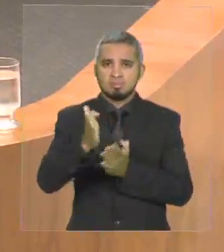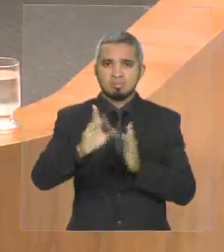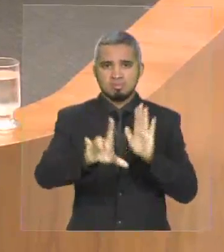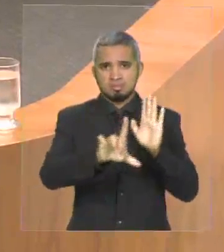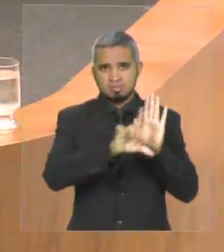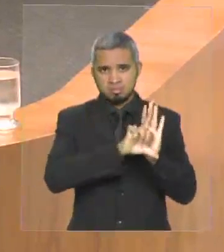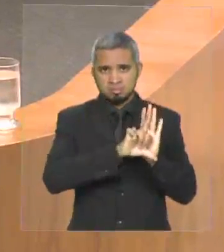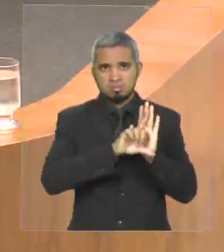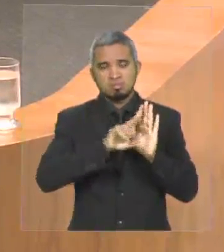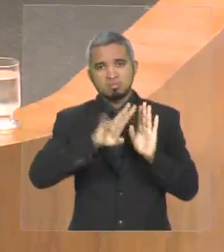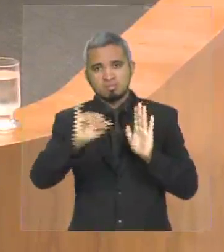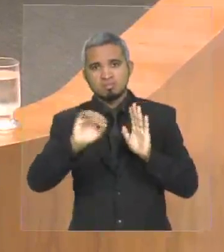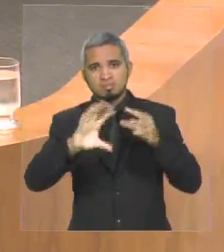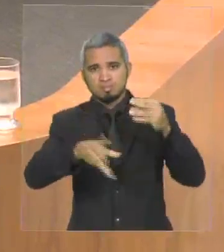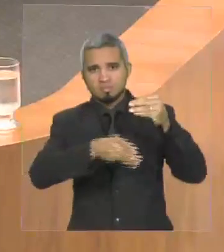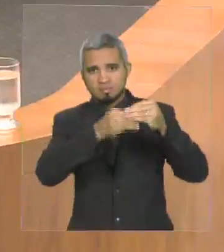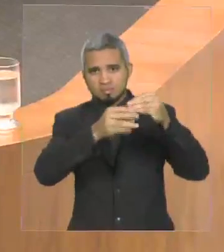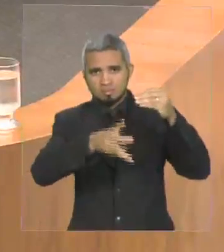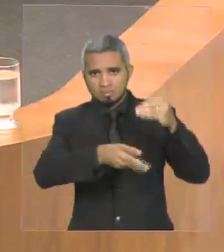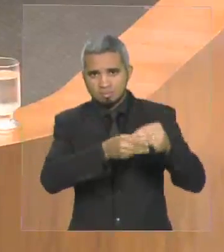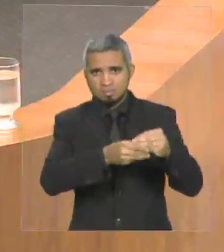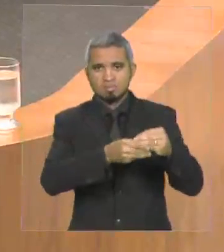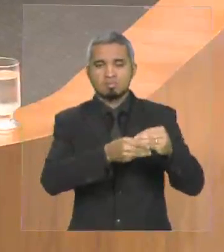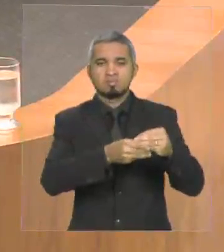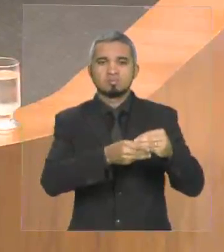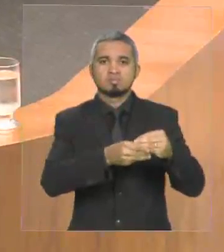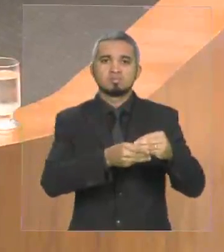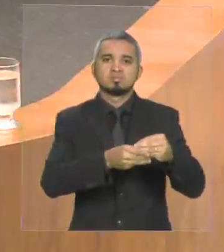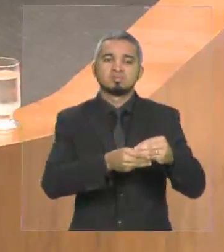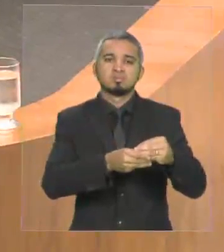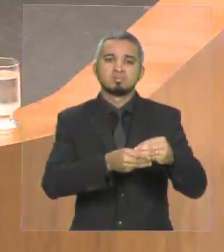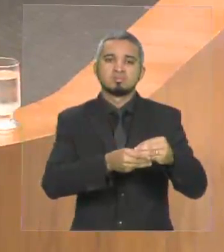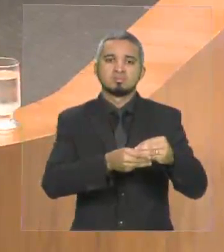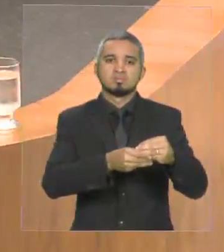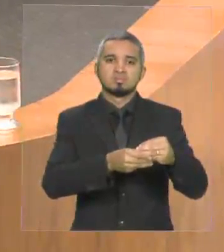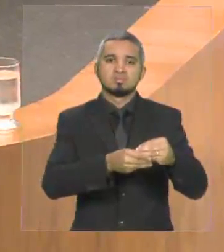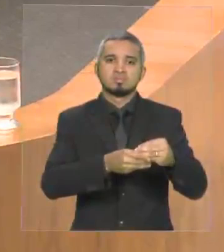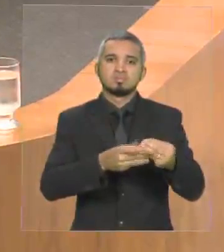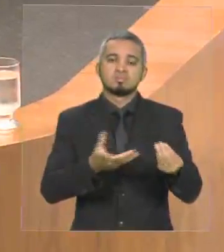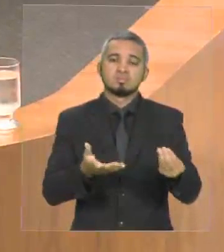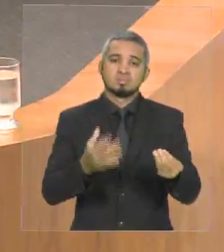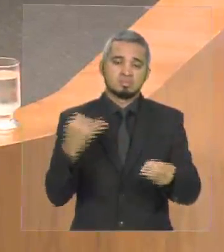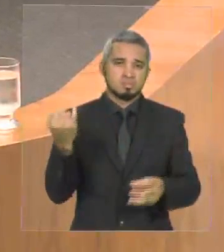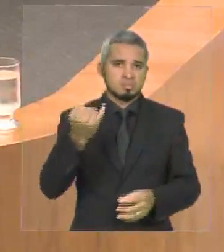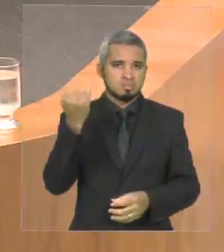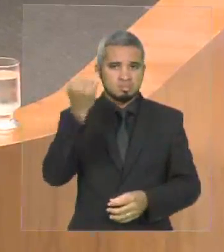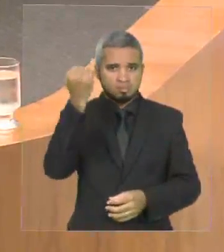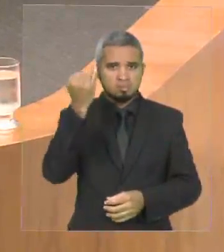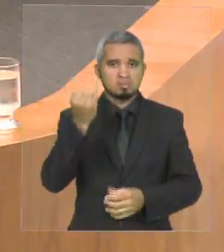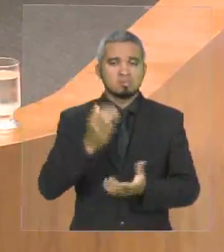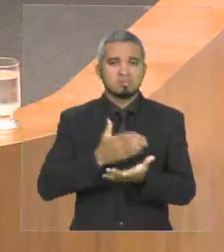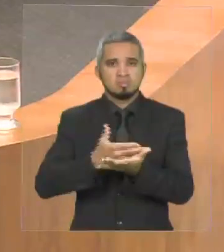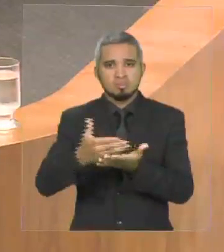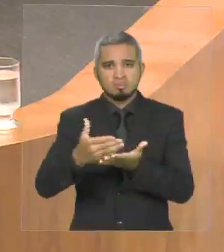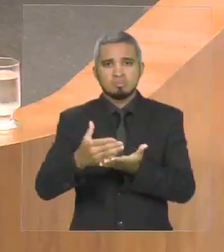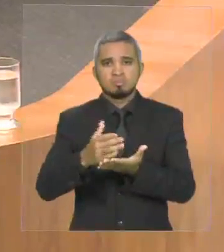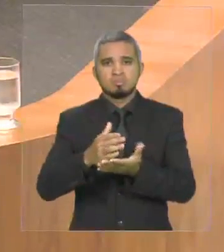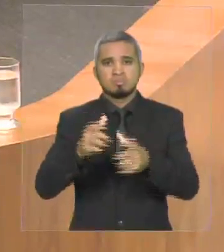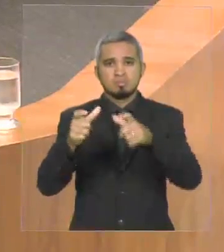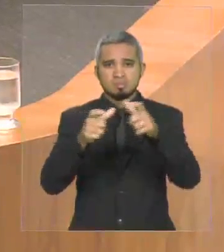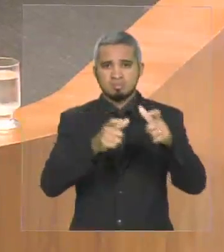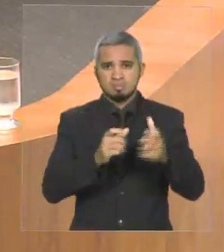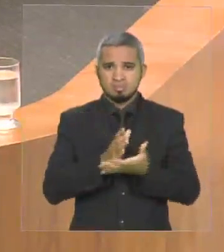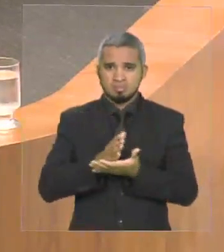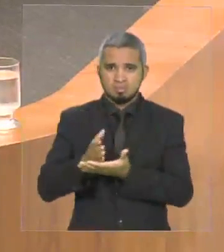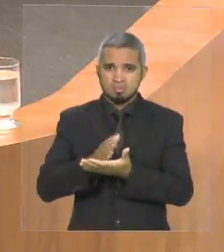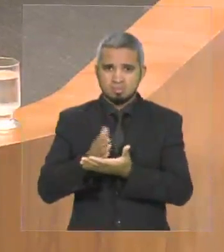que vão complementar as decisões que serão importantes para implantar a região metropolitana. Por exemplo, a questão